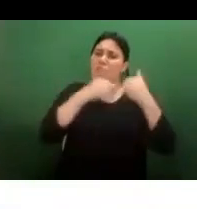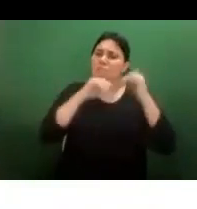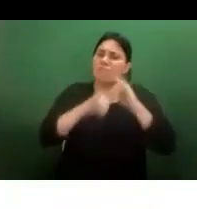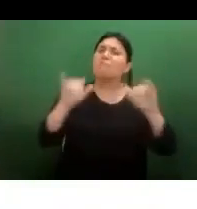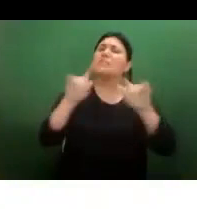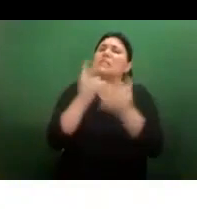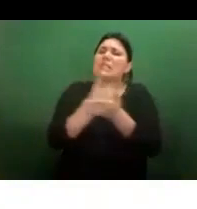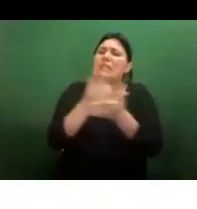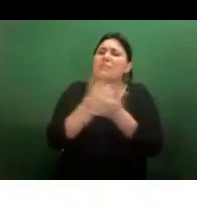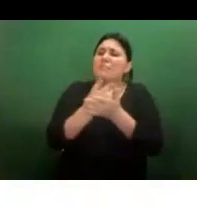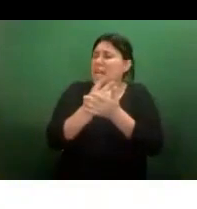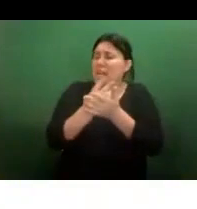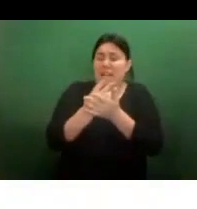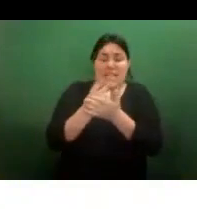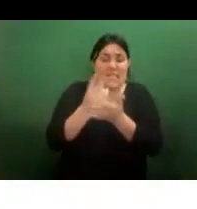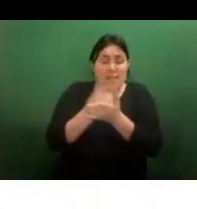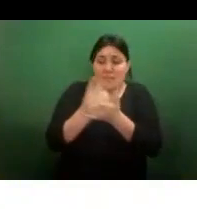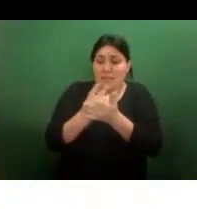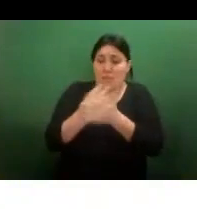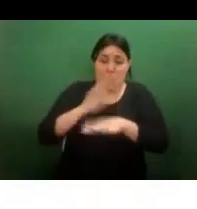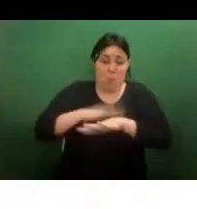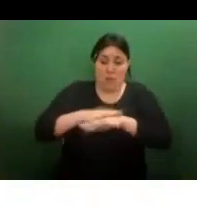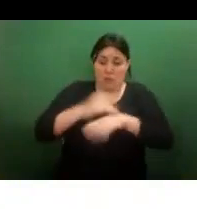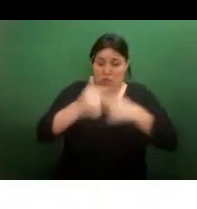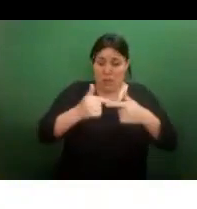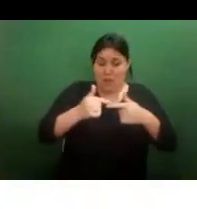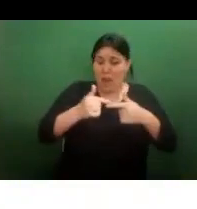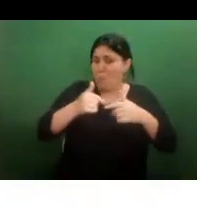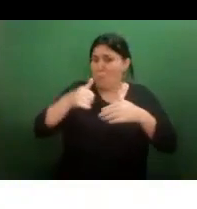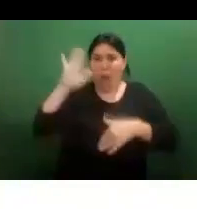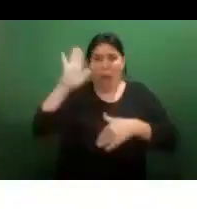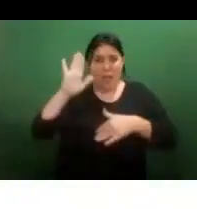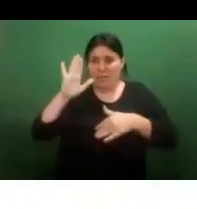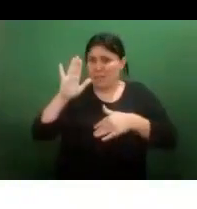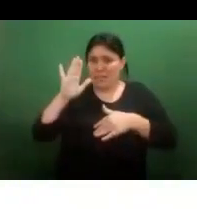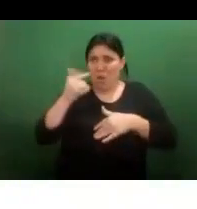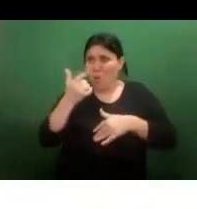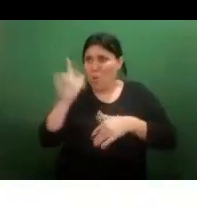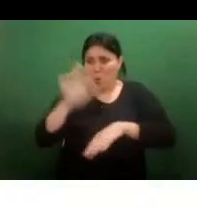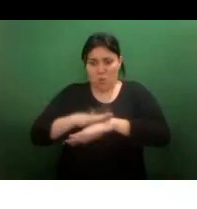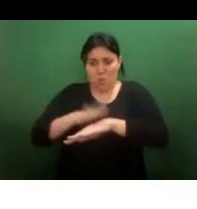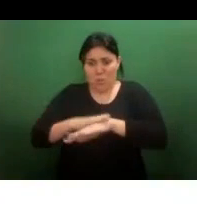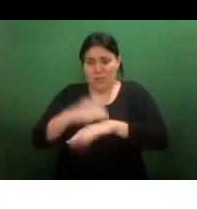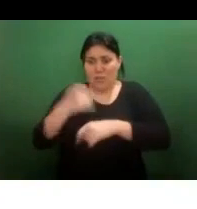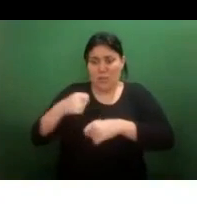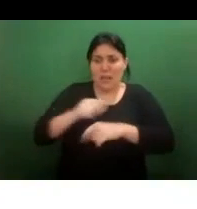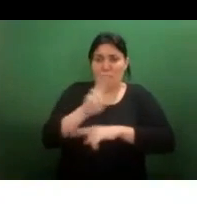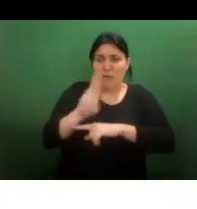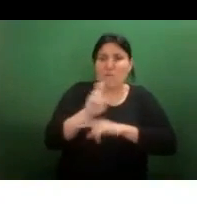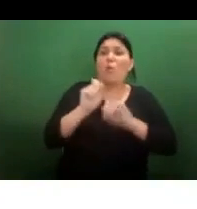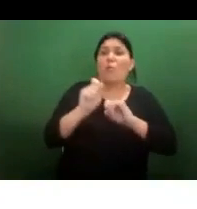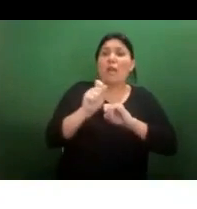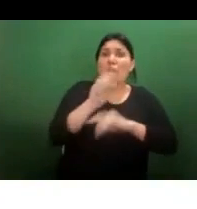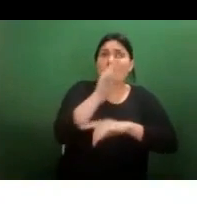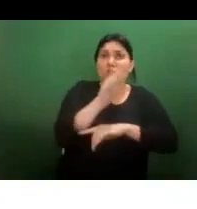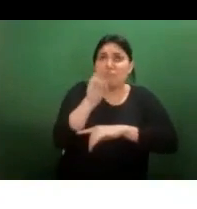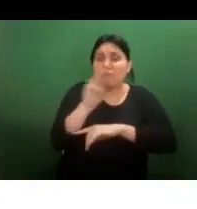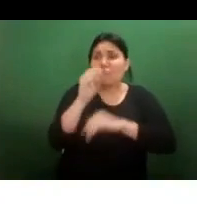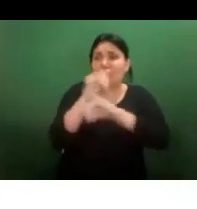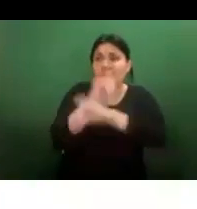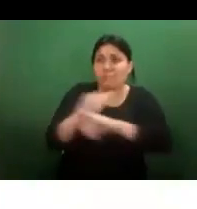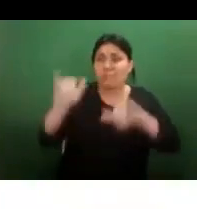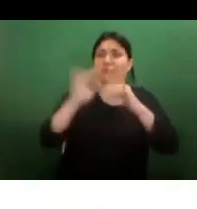para além do horário de trabalho para que eu aprendesse a usar o site que faz a transmissão no Facebook. Não